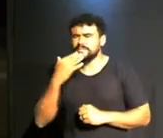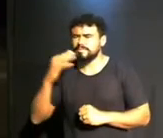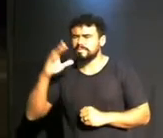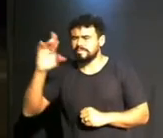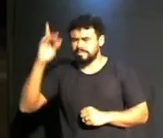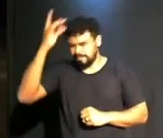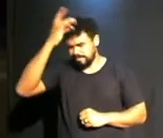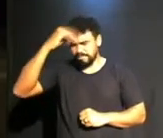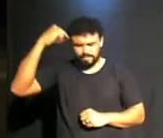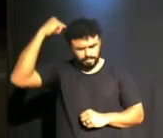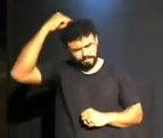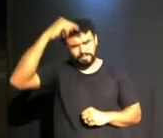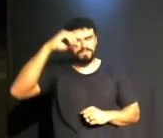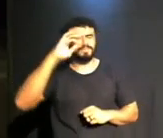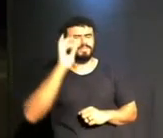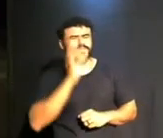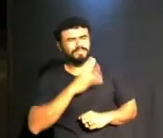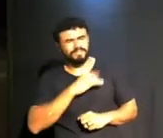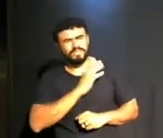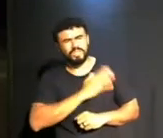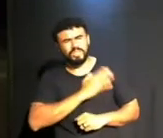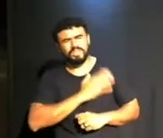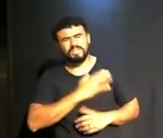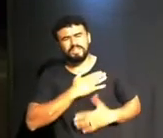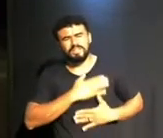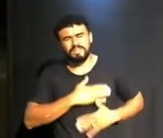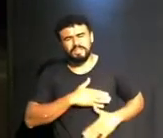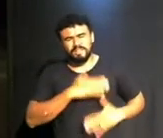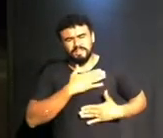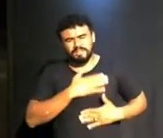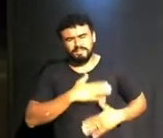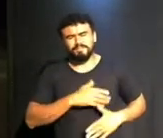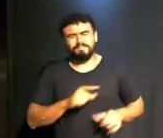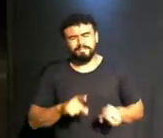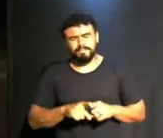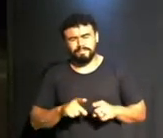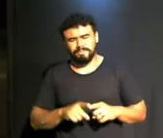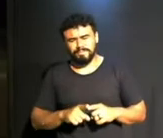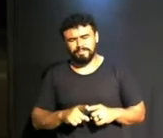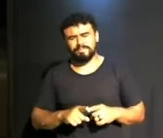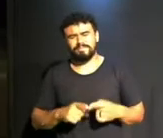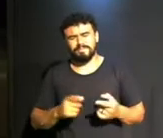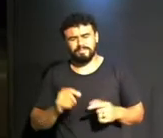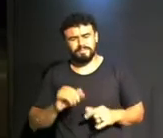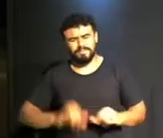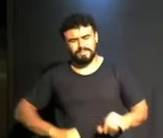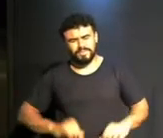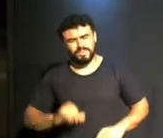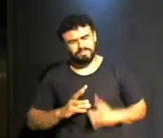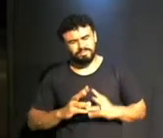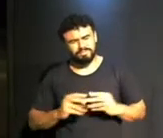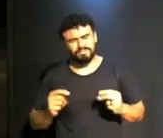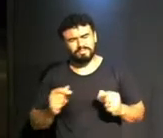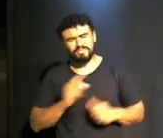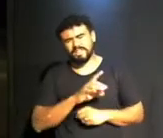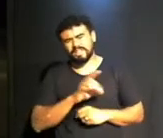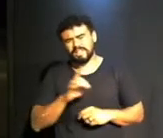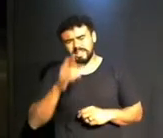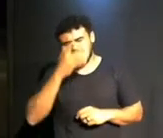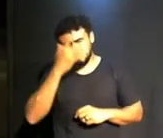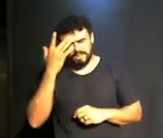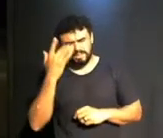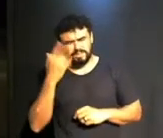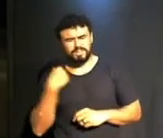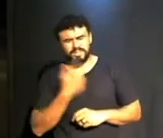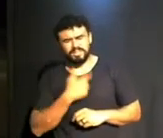santo venha consolando e trazendo cuidado ao coração enlutado ao sofrimento e a dor de cada pessoa